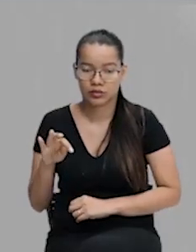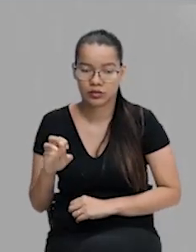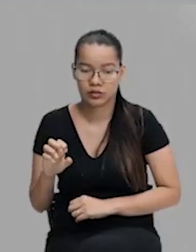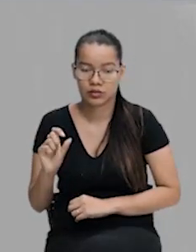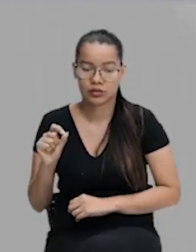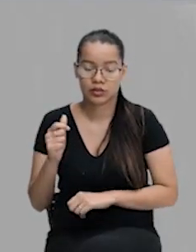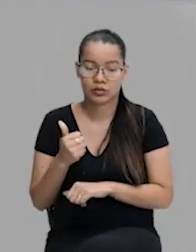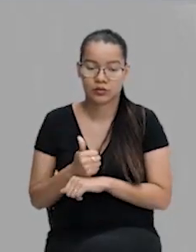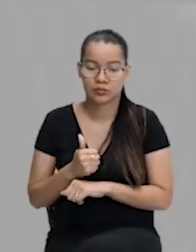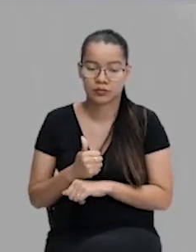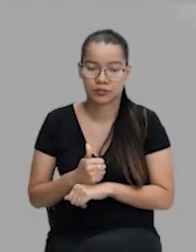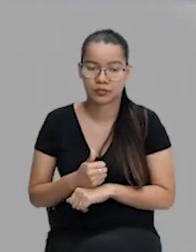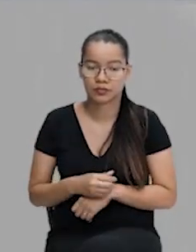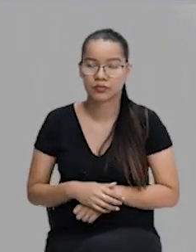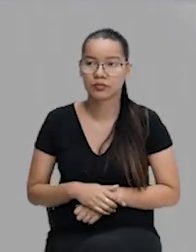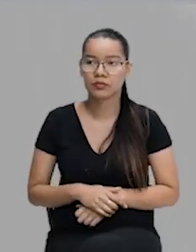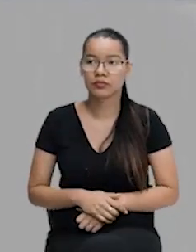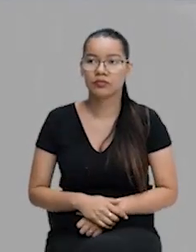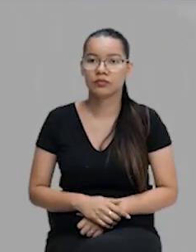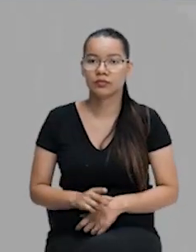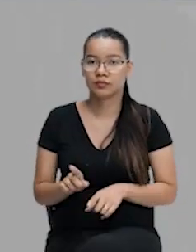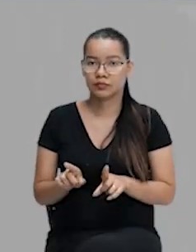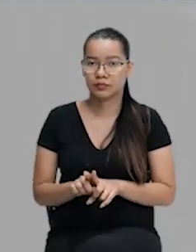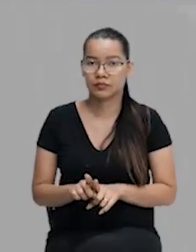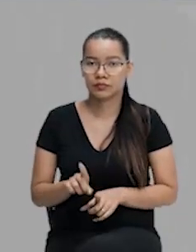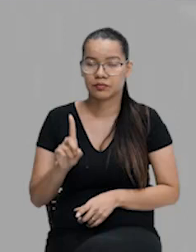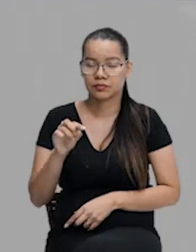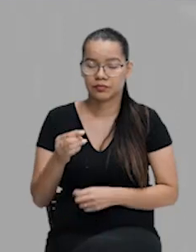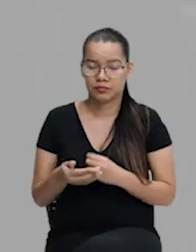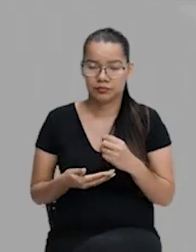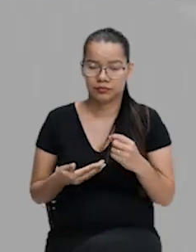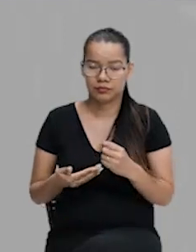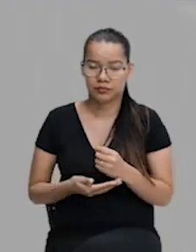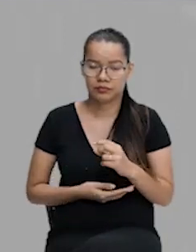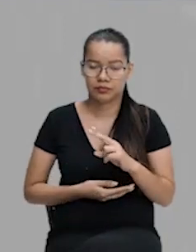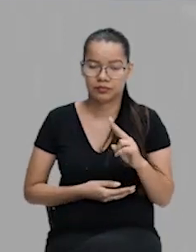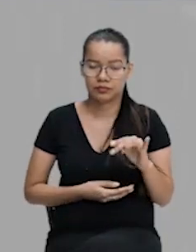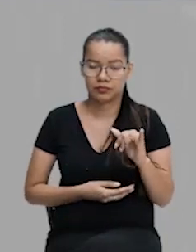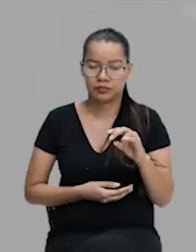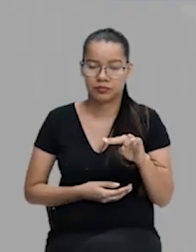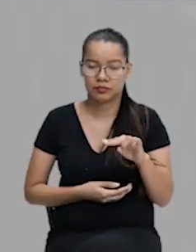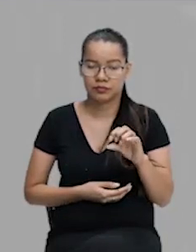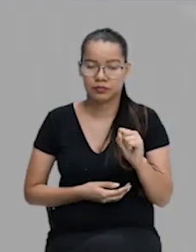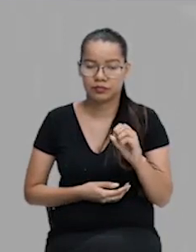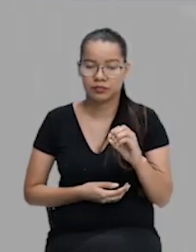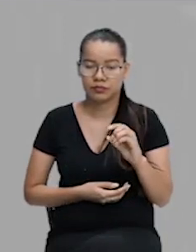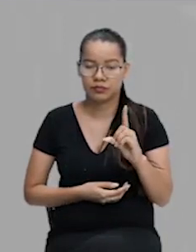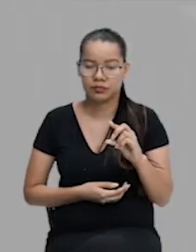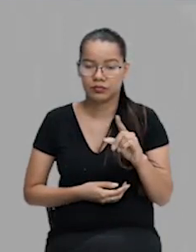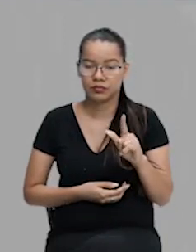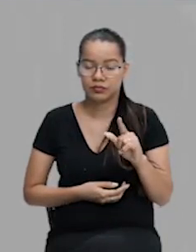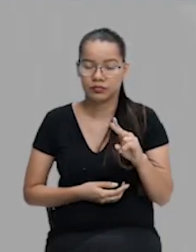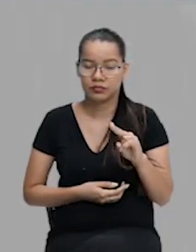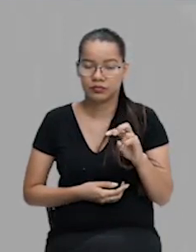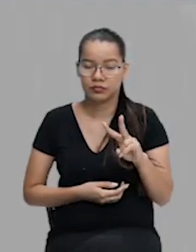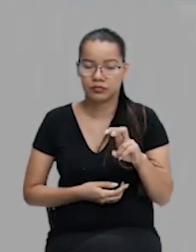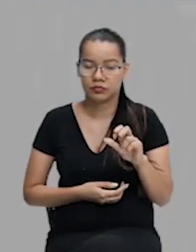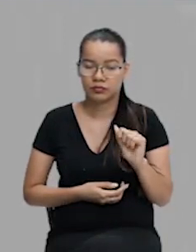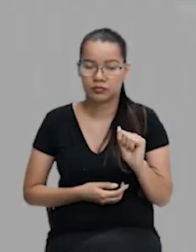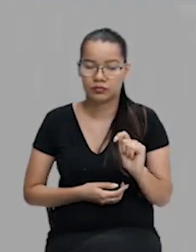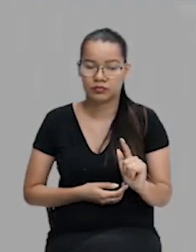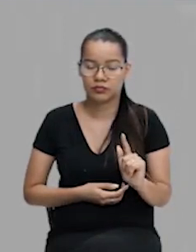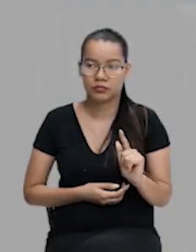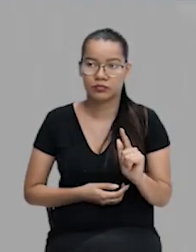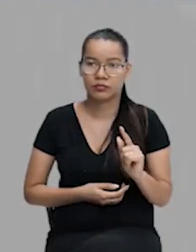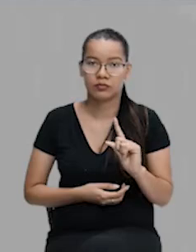alumínio. O hidróxido de alumínio também é dito uma base insolúvel, certo? Uma base insolúvel. Ela é